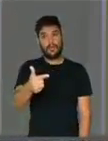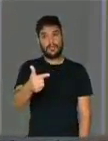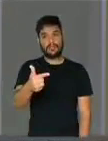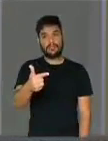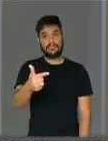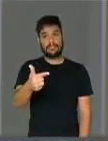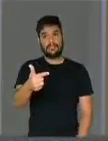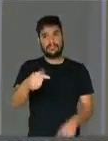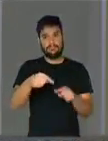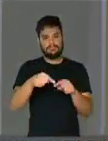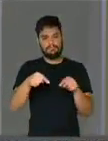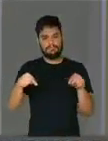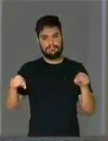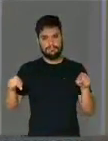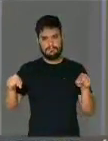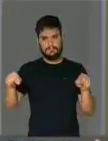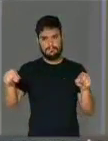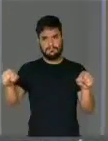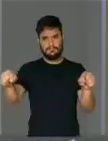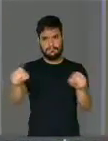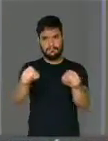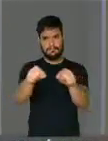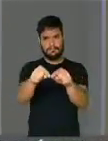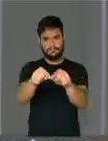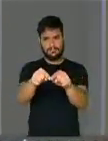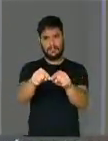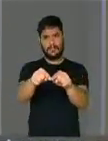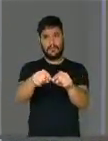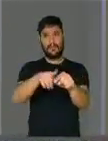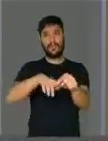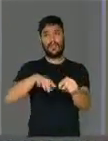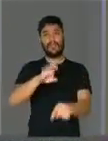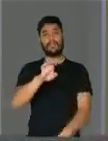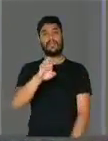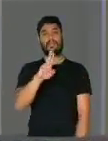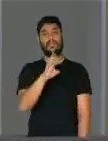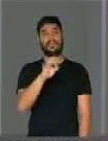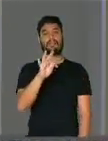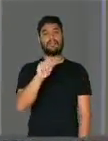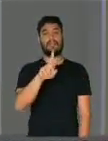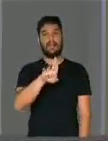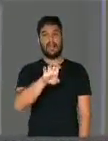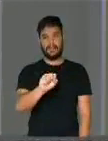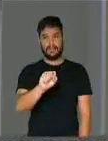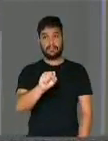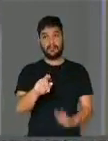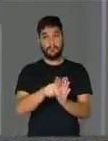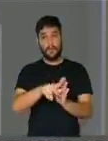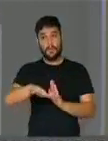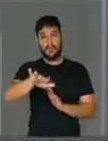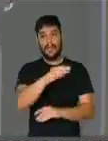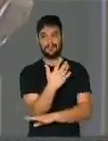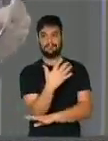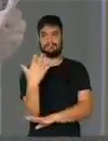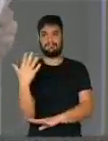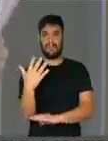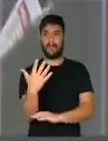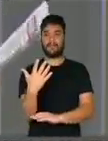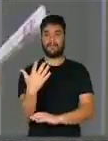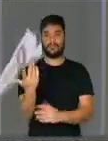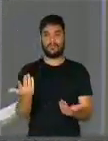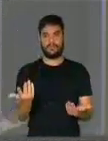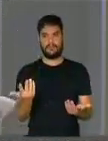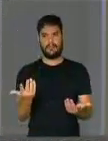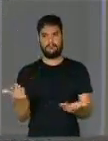132,404 hectares de uma parte da floresta nativa do bioma da Amazônia Legal. Isto aqui numa